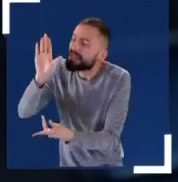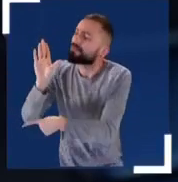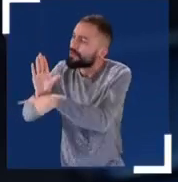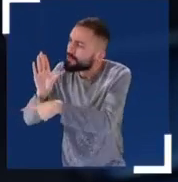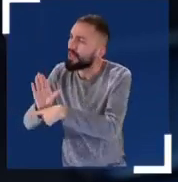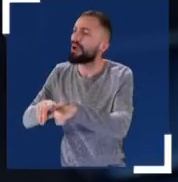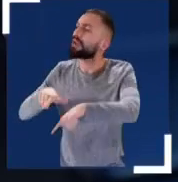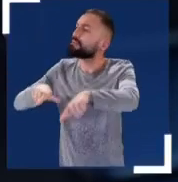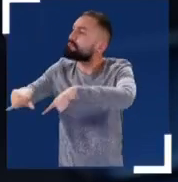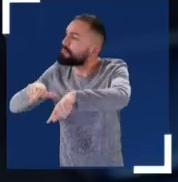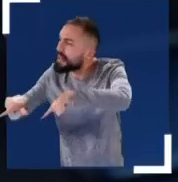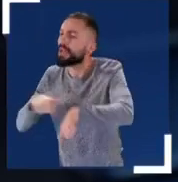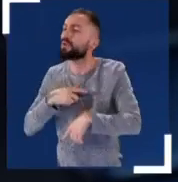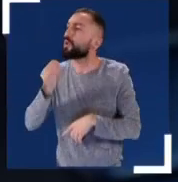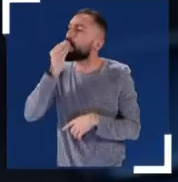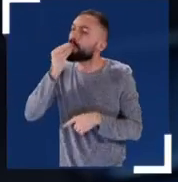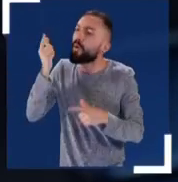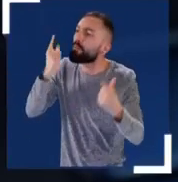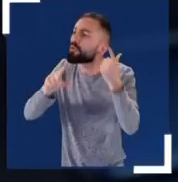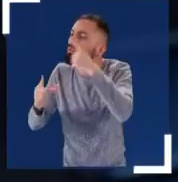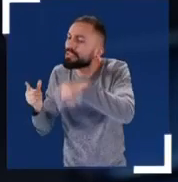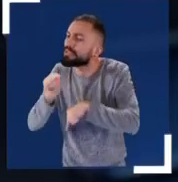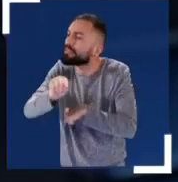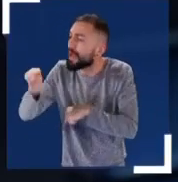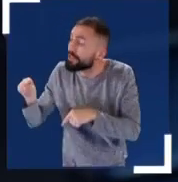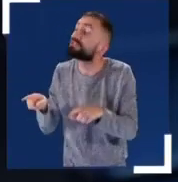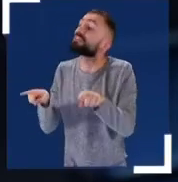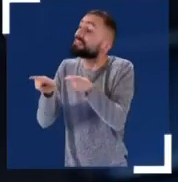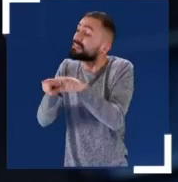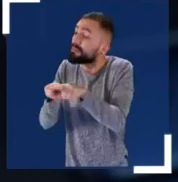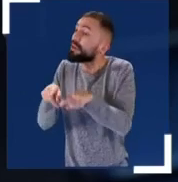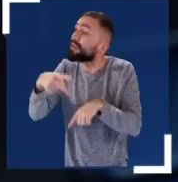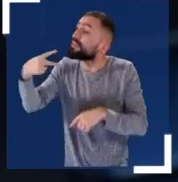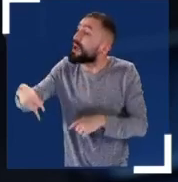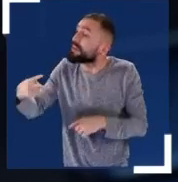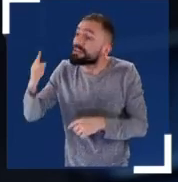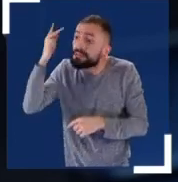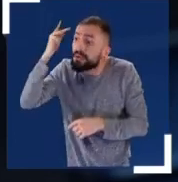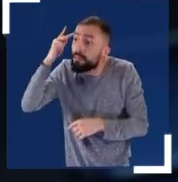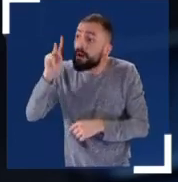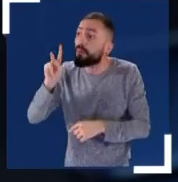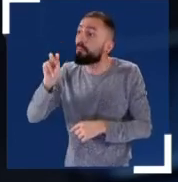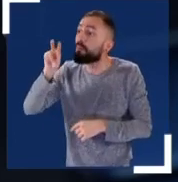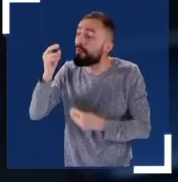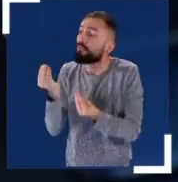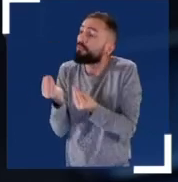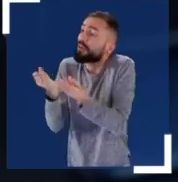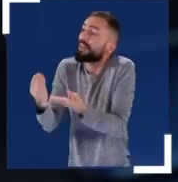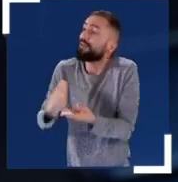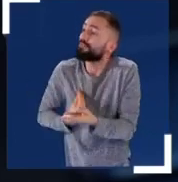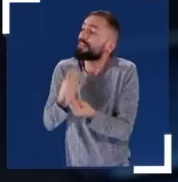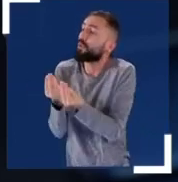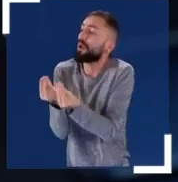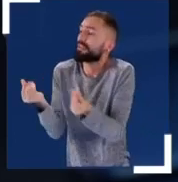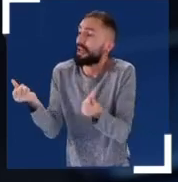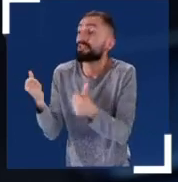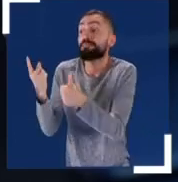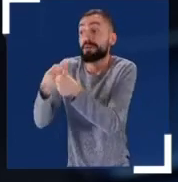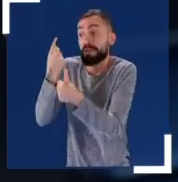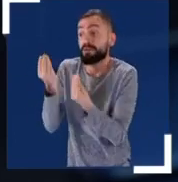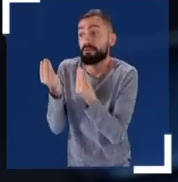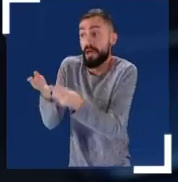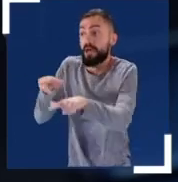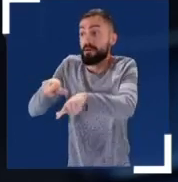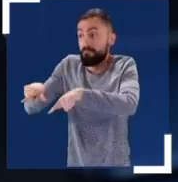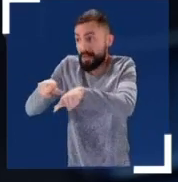gerando oportunidades e trazendo à população de São Paulo aquilo que ela mais deseja, qualidade de vida. Primeiro, através do emprego, depois